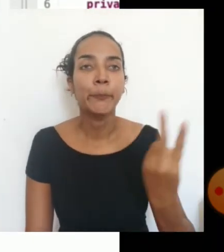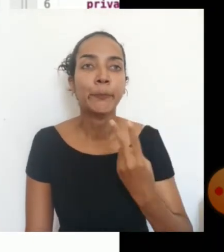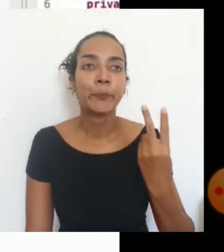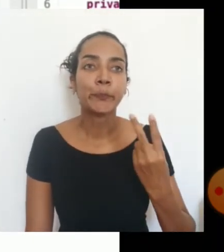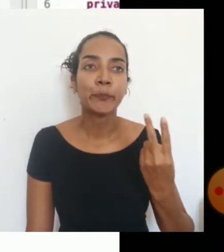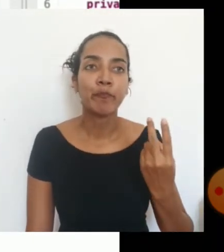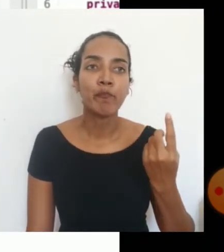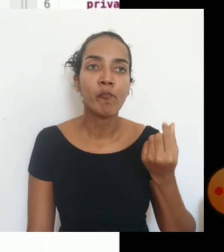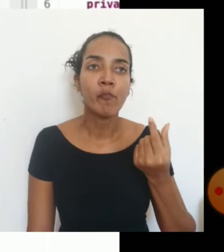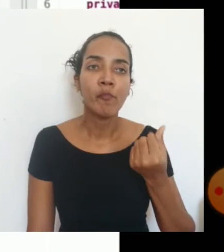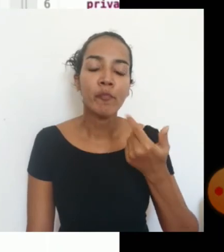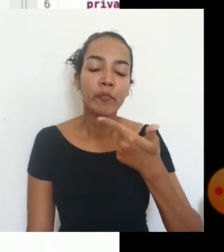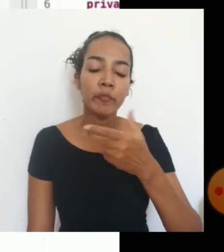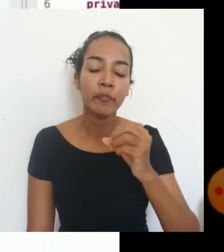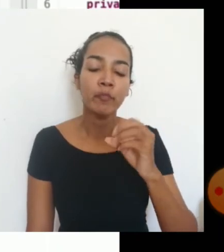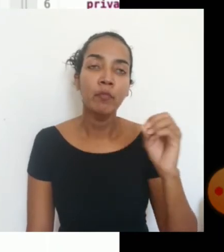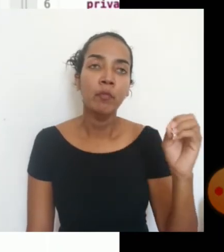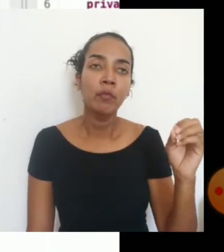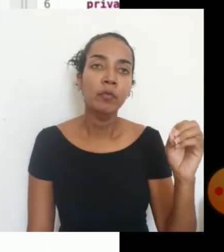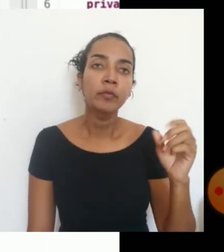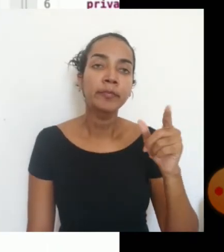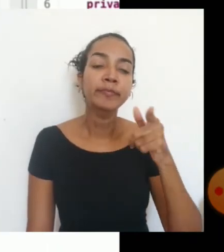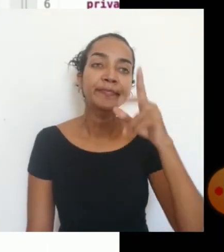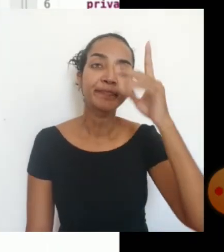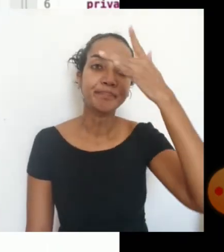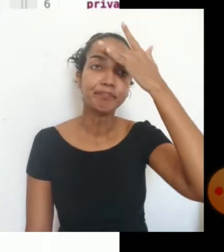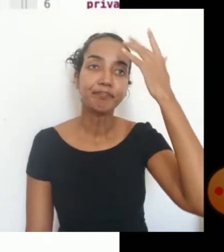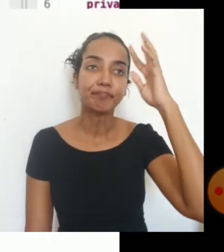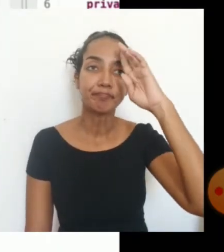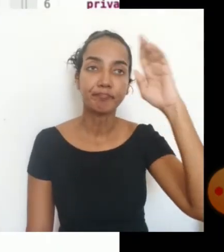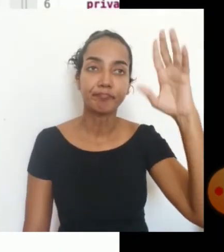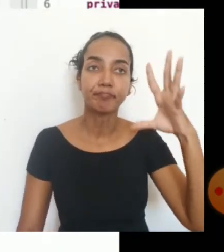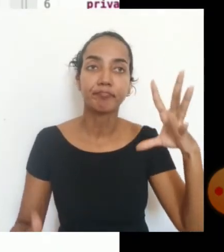Então, essa conta já vai ser criada com os atributos